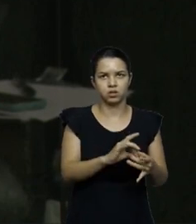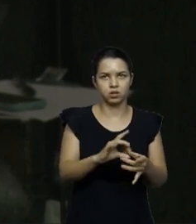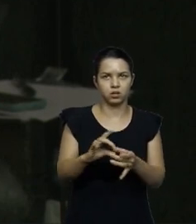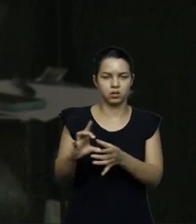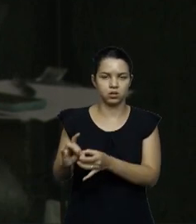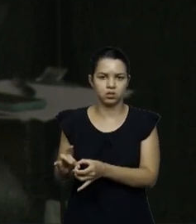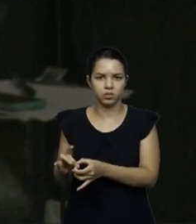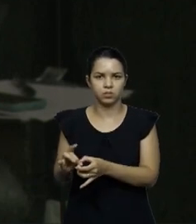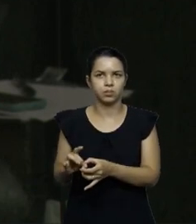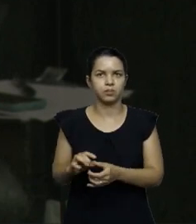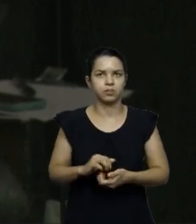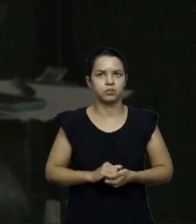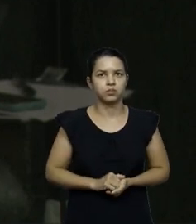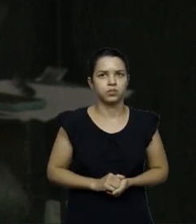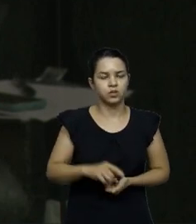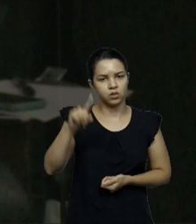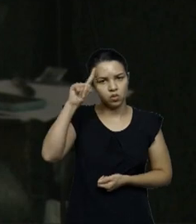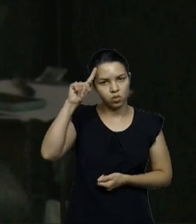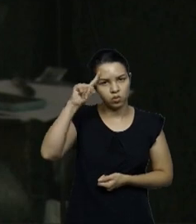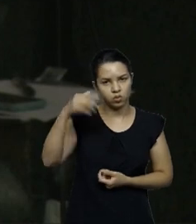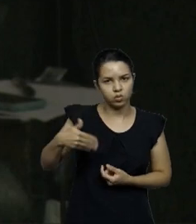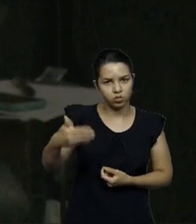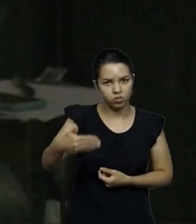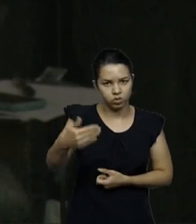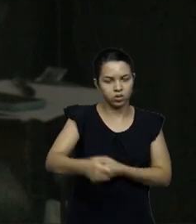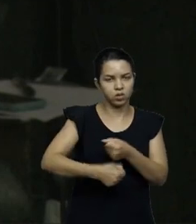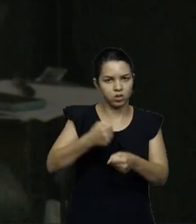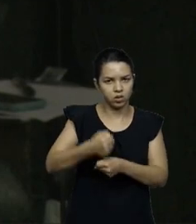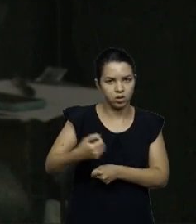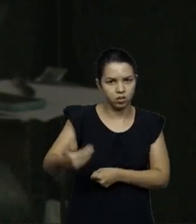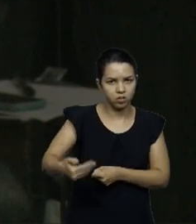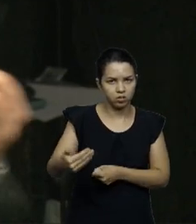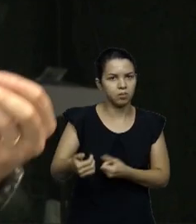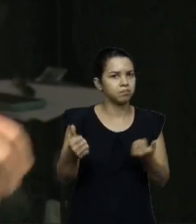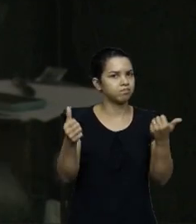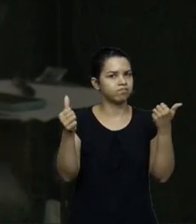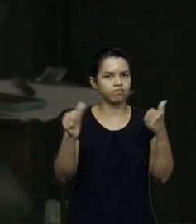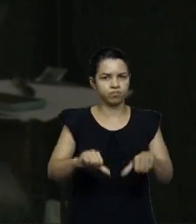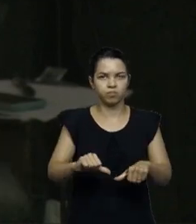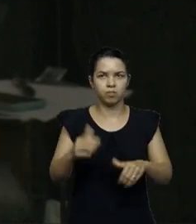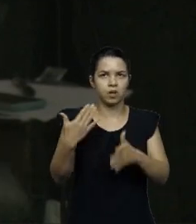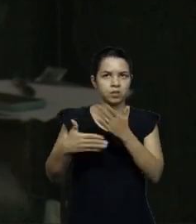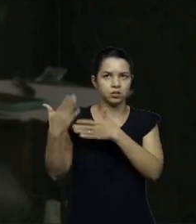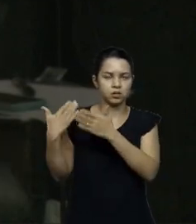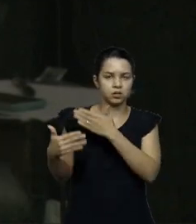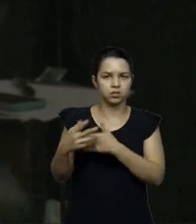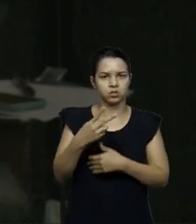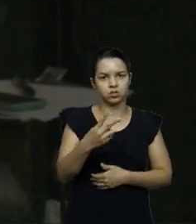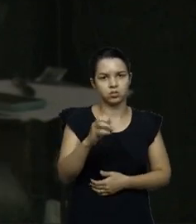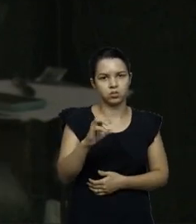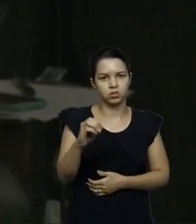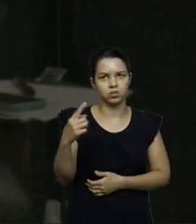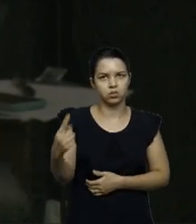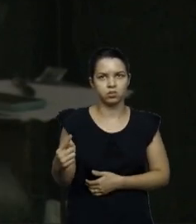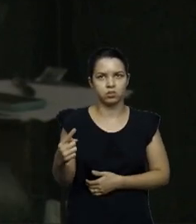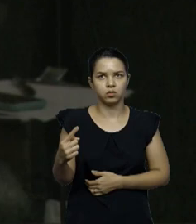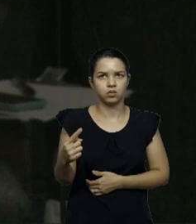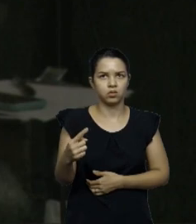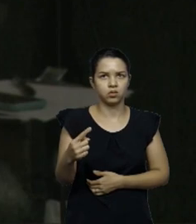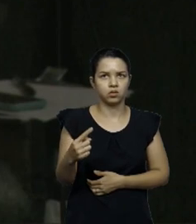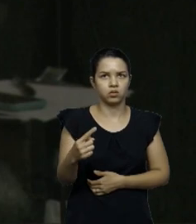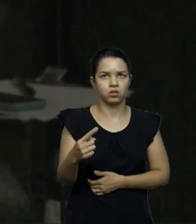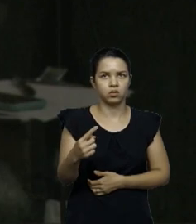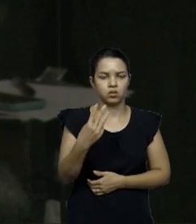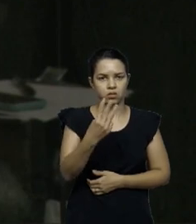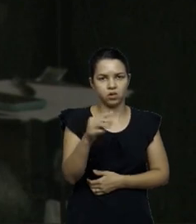a cada dia a cada ano fica pior quando eu entrei na educação lá em 2001 não tinha 3 mil a certeza